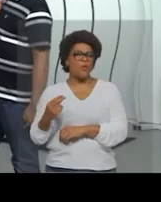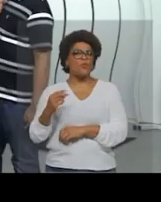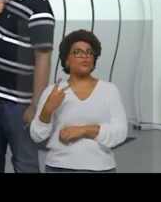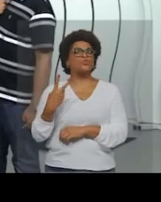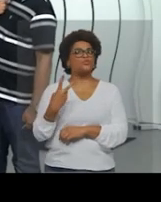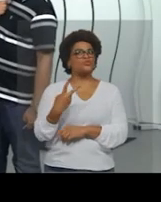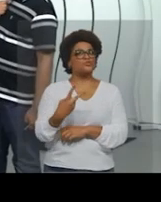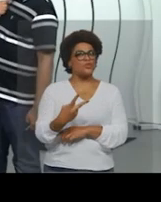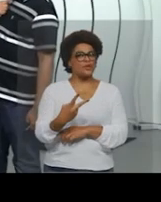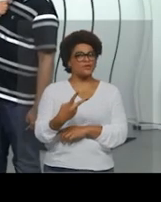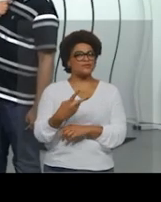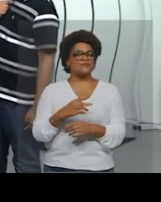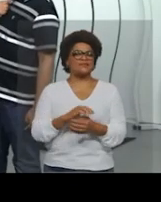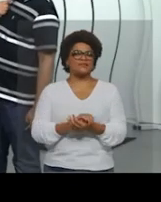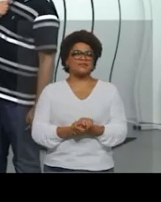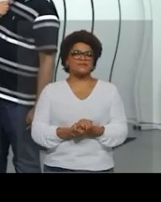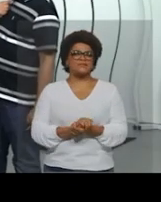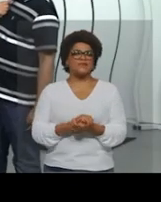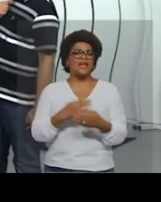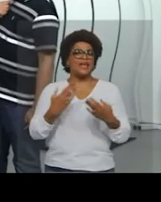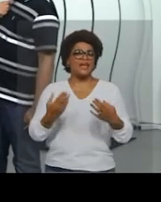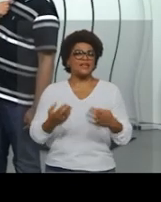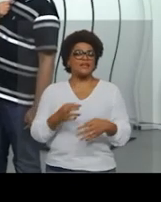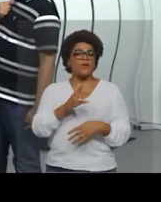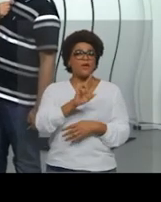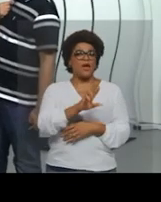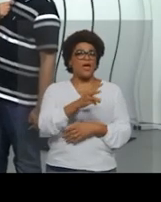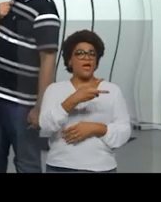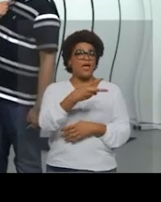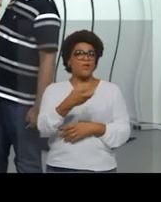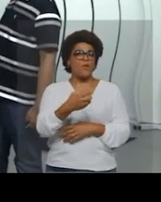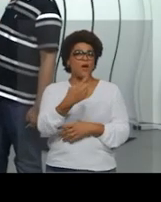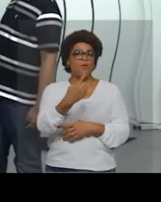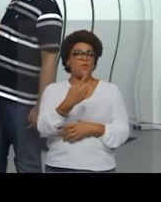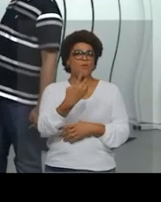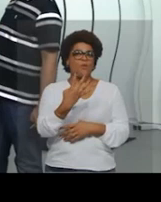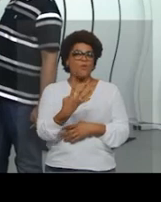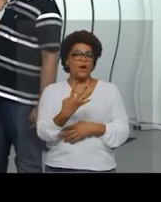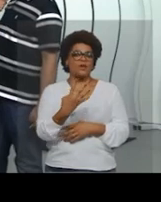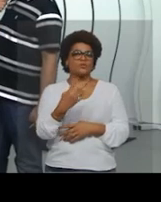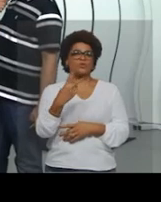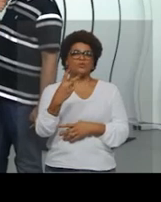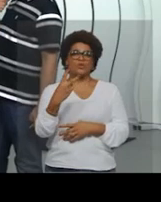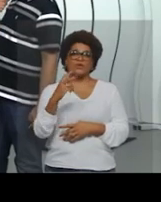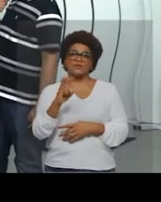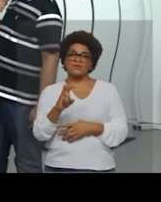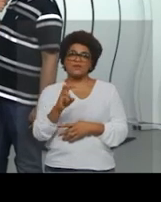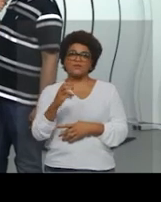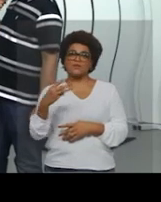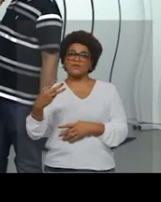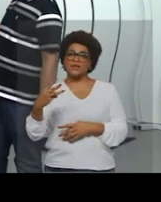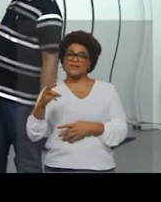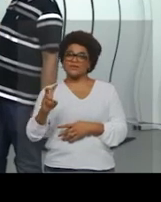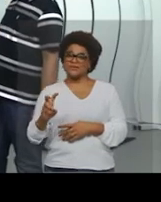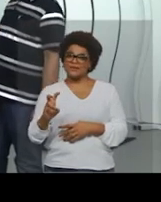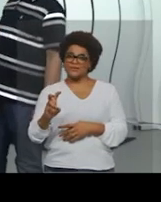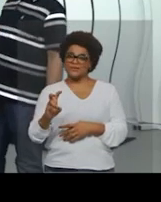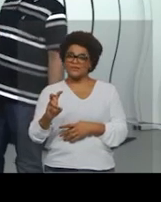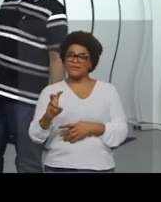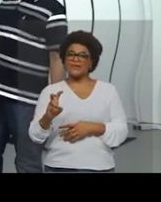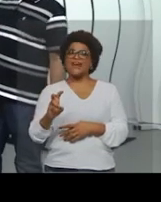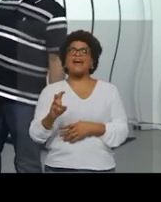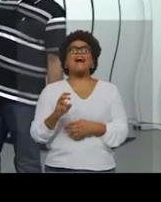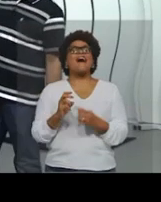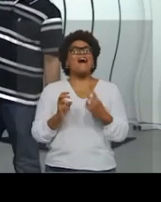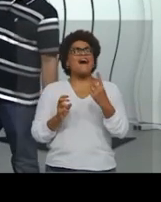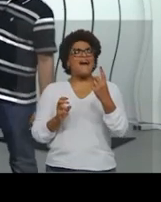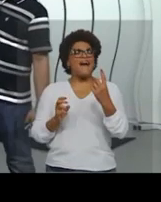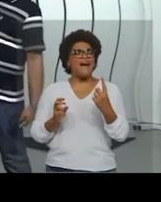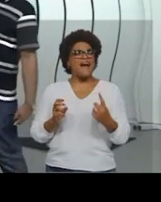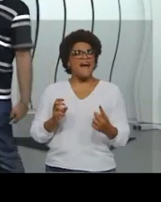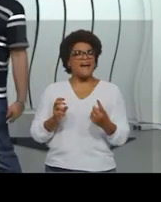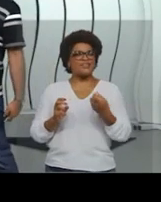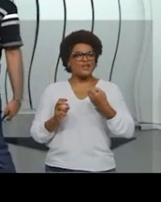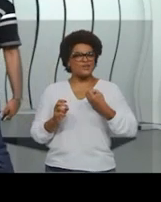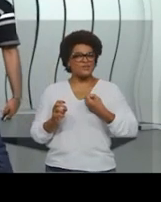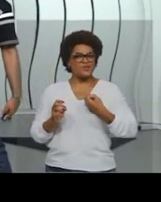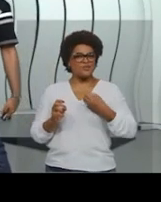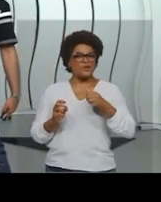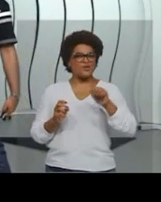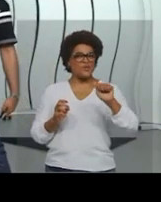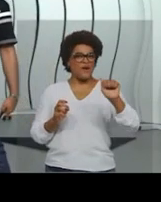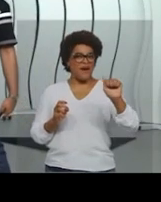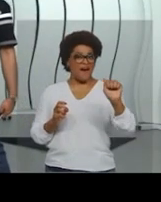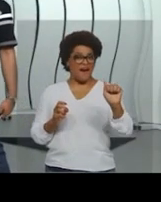Então está aí a relação, 1, 4, 2, 5, 3, 5. Novamente, cada número de A aparece exatamente uma vez do